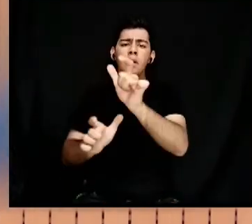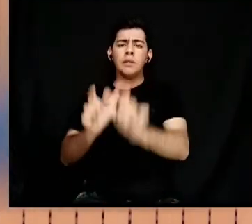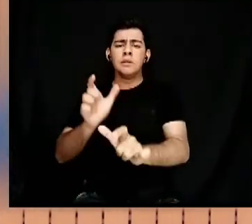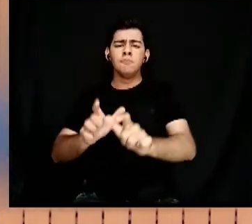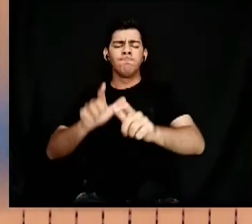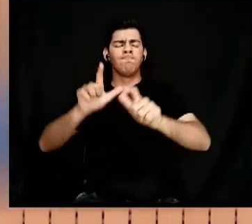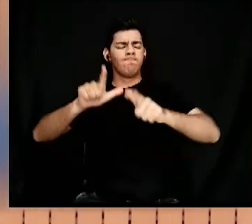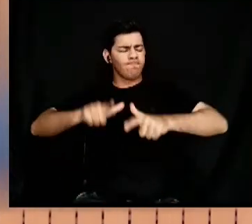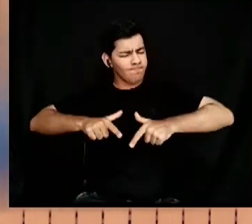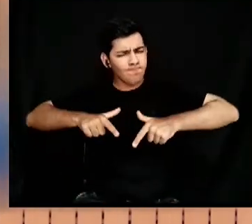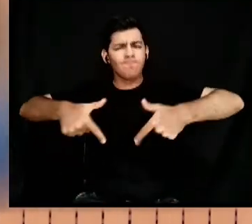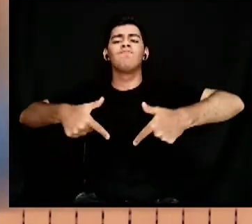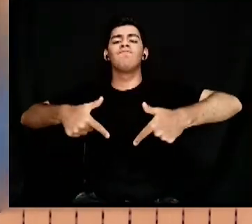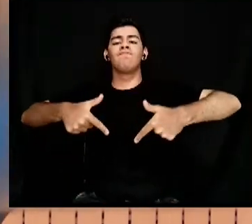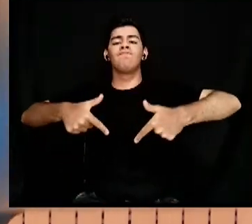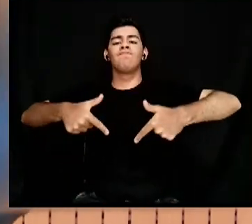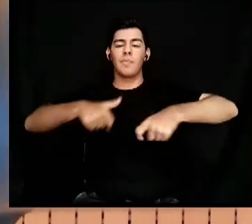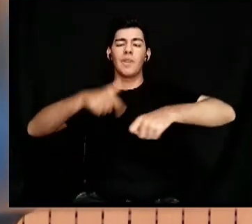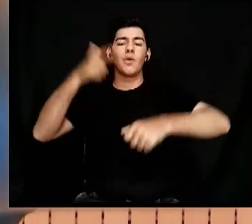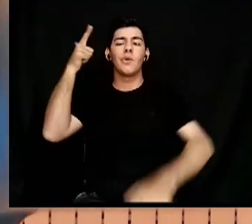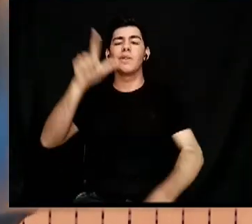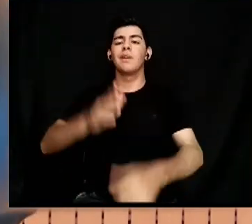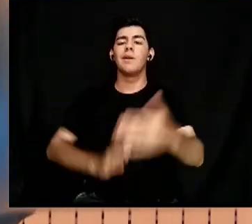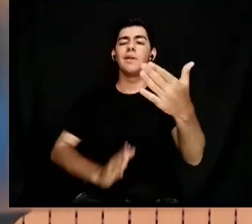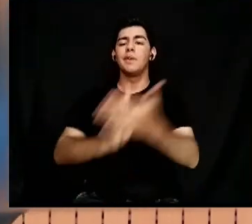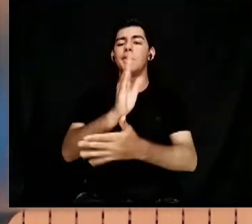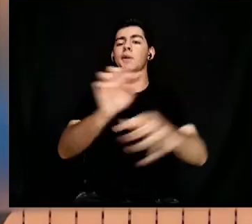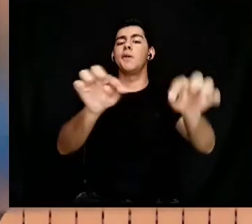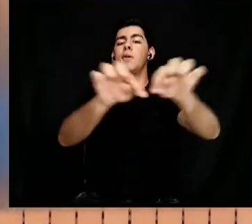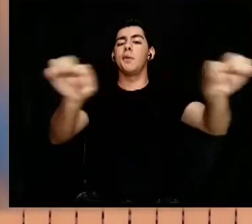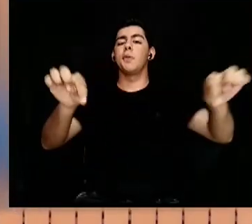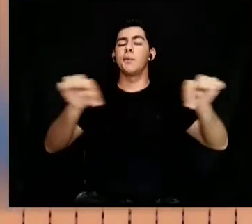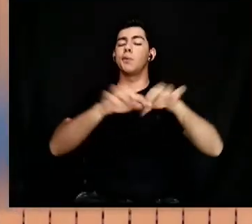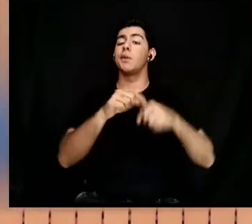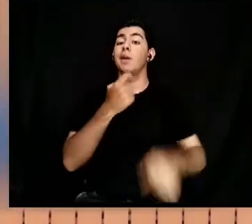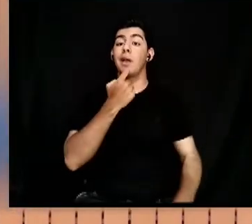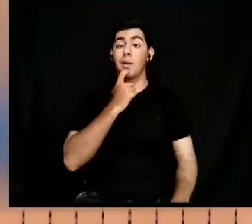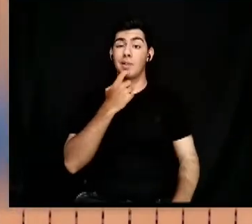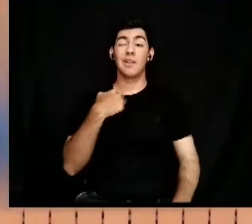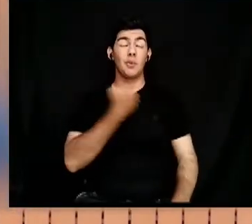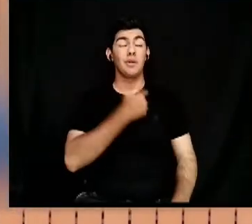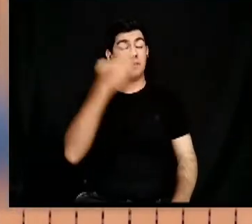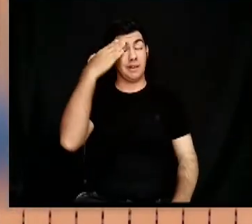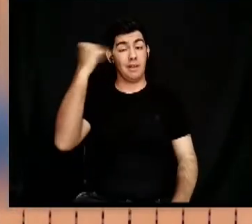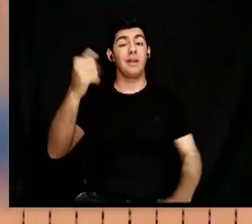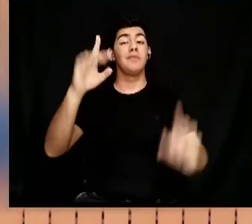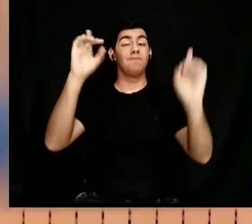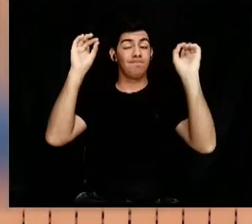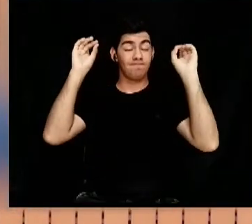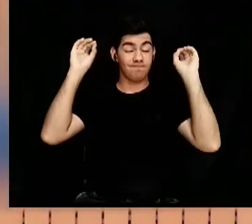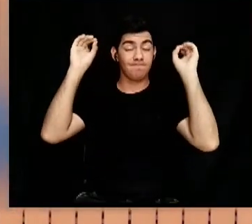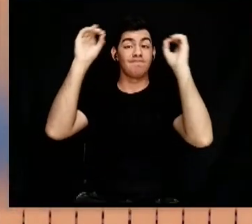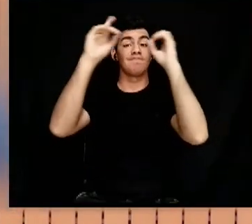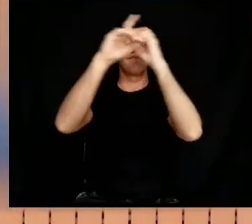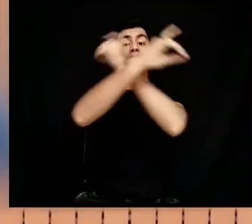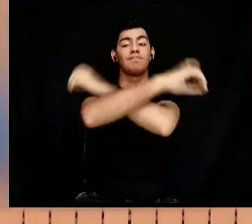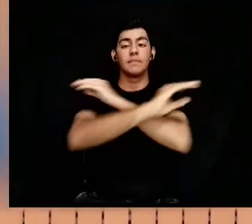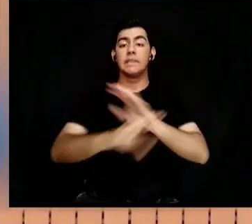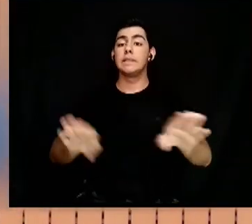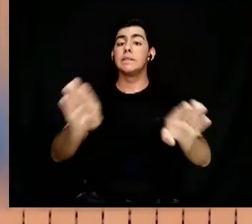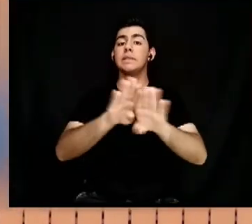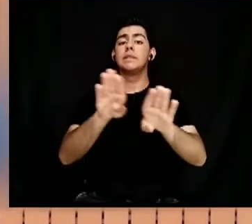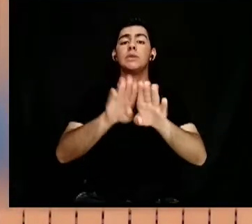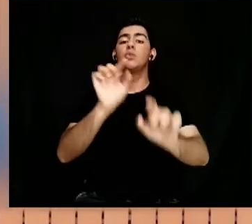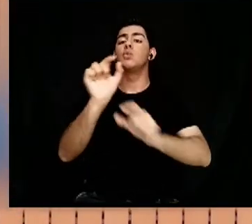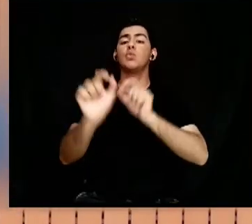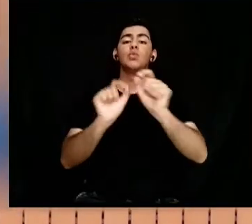de um loteamento numa cidade como Campinas, que nós sabemos a dificuldade que é. E além disso, esses empreendimentos